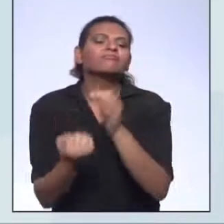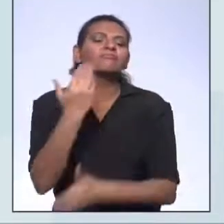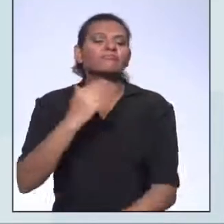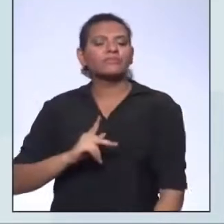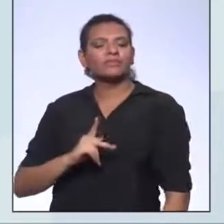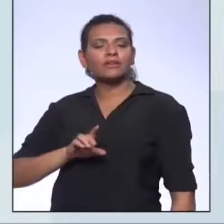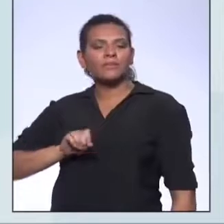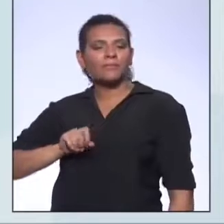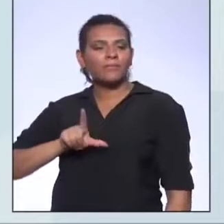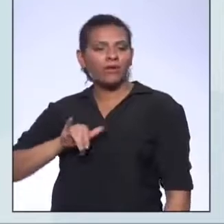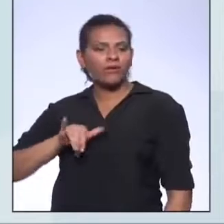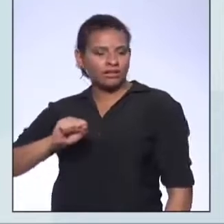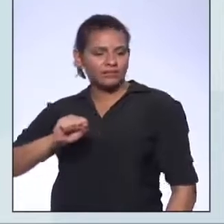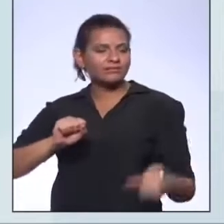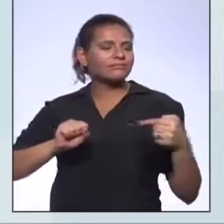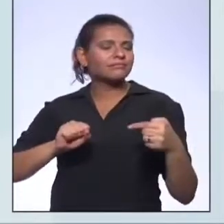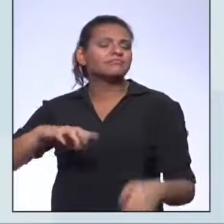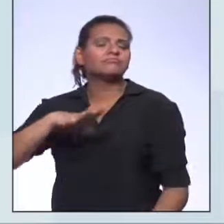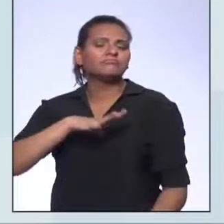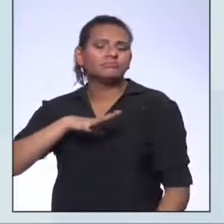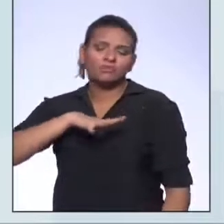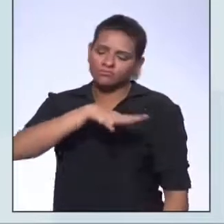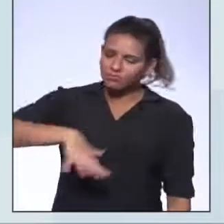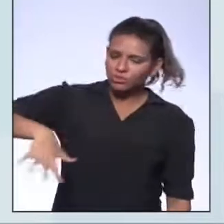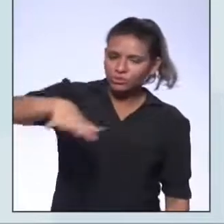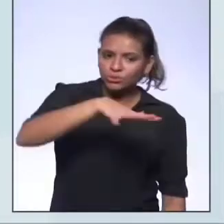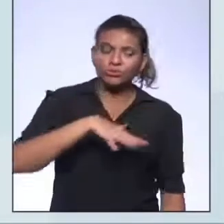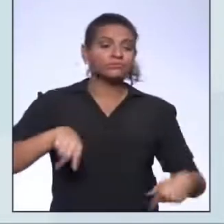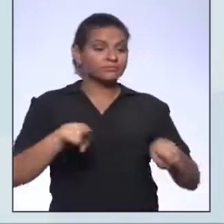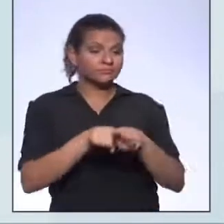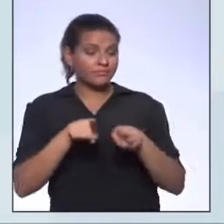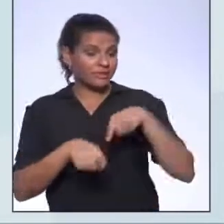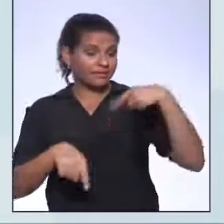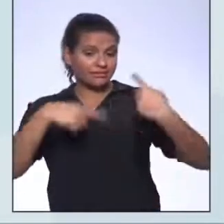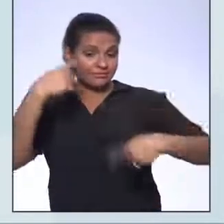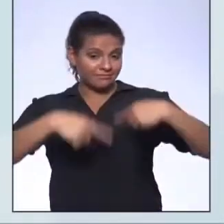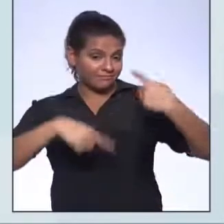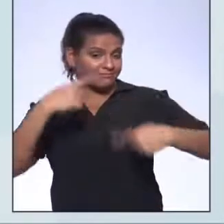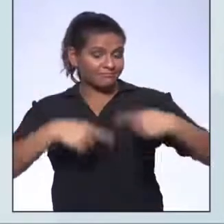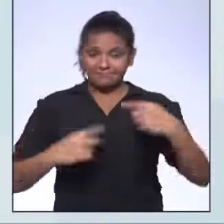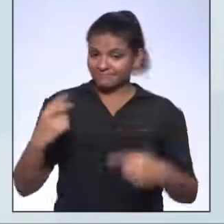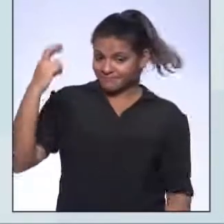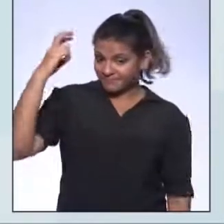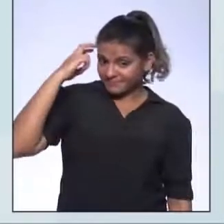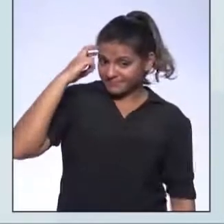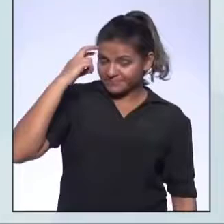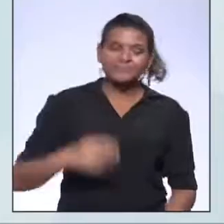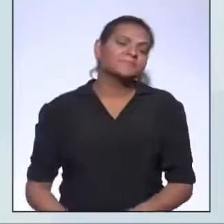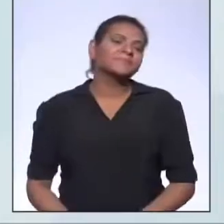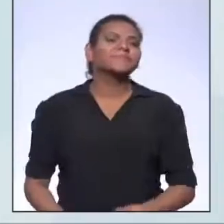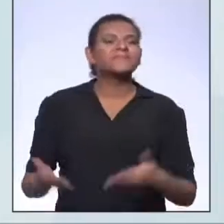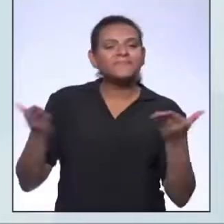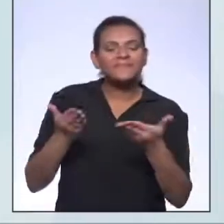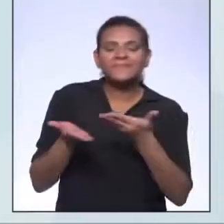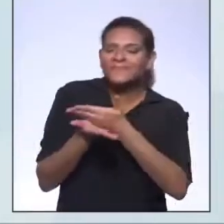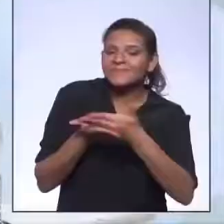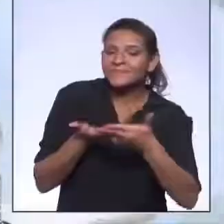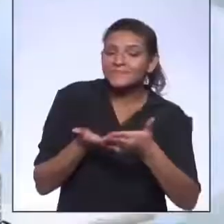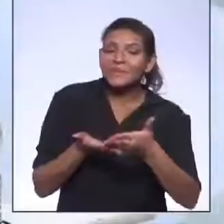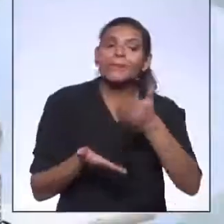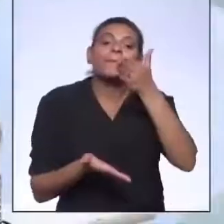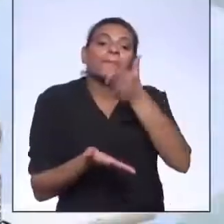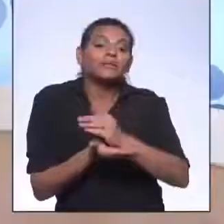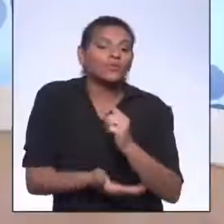transformações políticas, sociais e culturais. Grécia Antiga, parte 1. Professora Janaína, bom